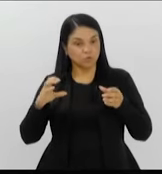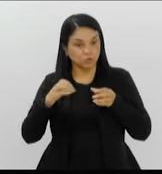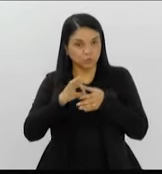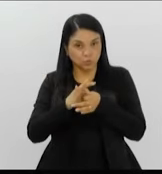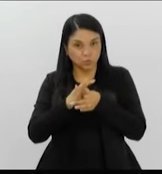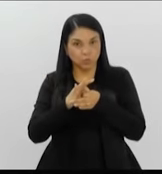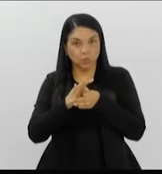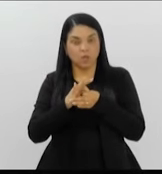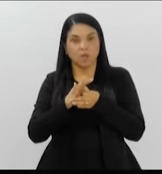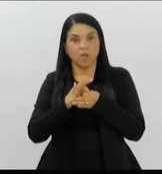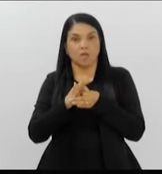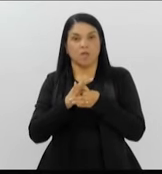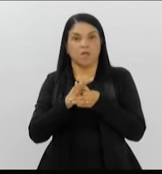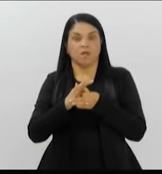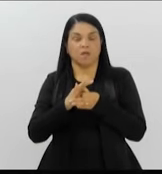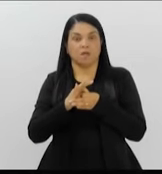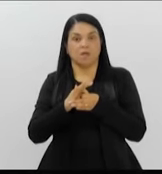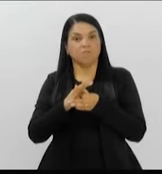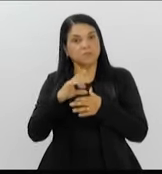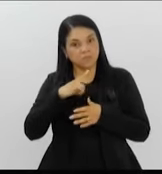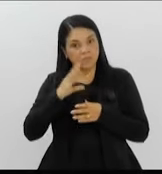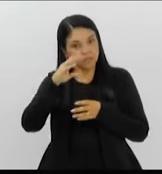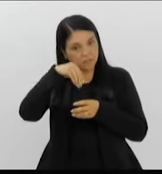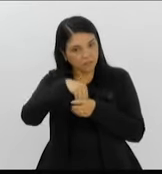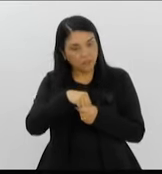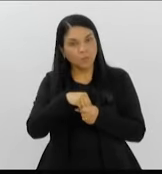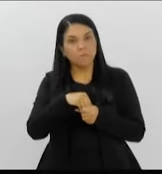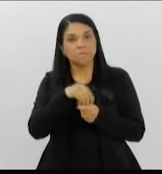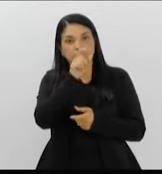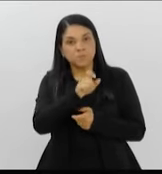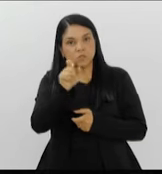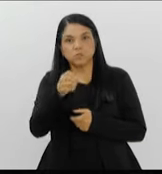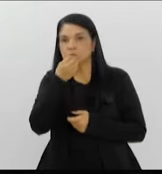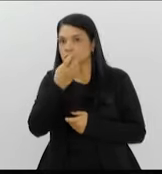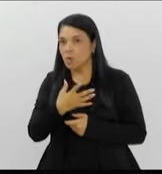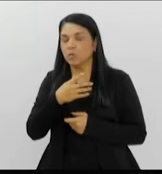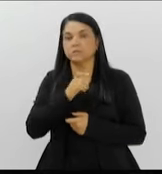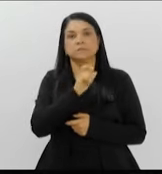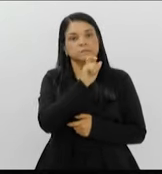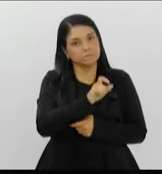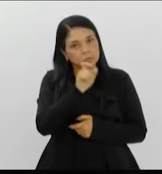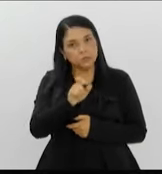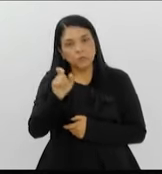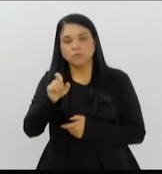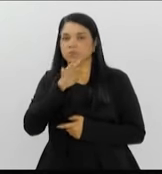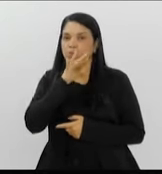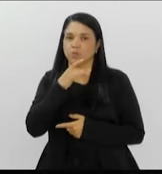inteiro. Mas tem gente de bem e tem gente que não é de bem. Todos sem